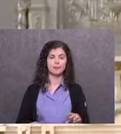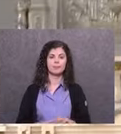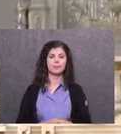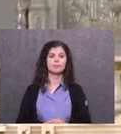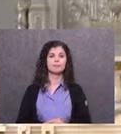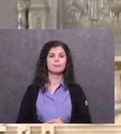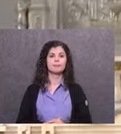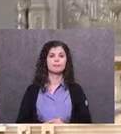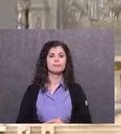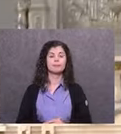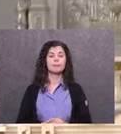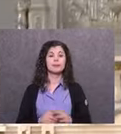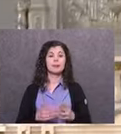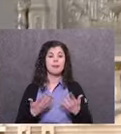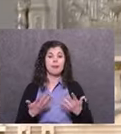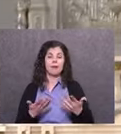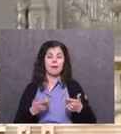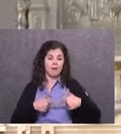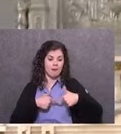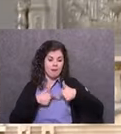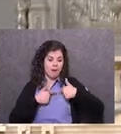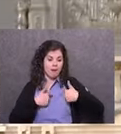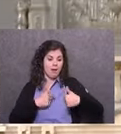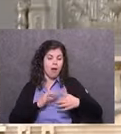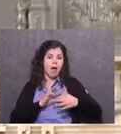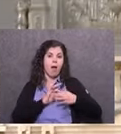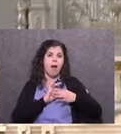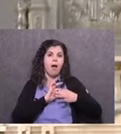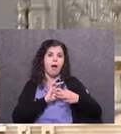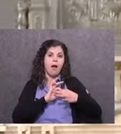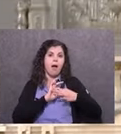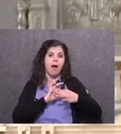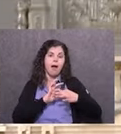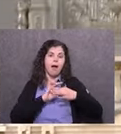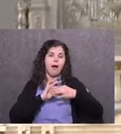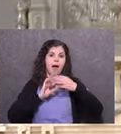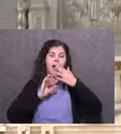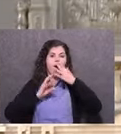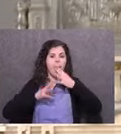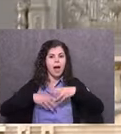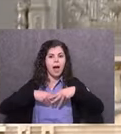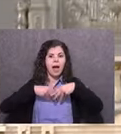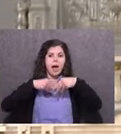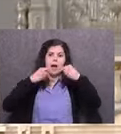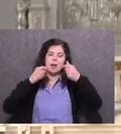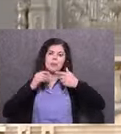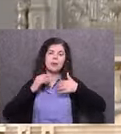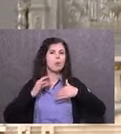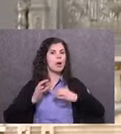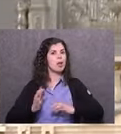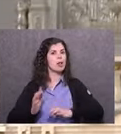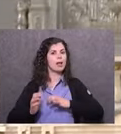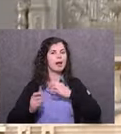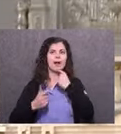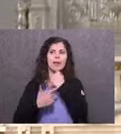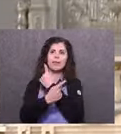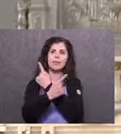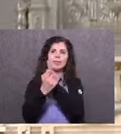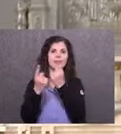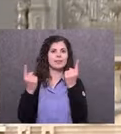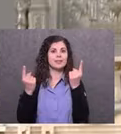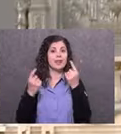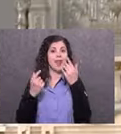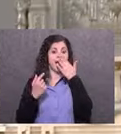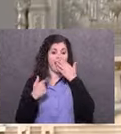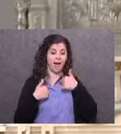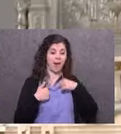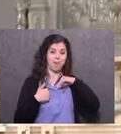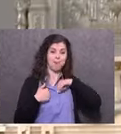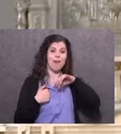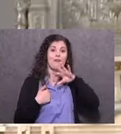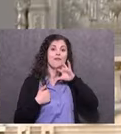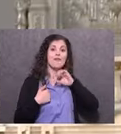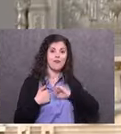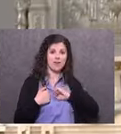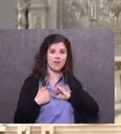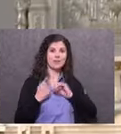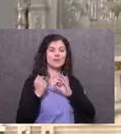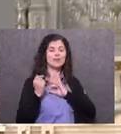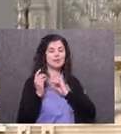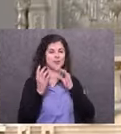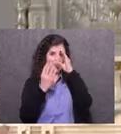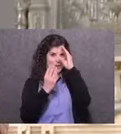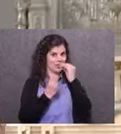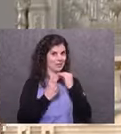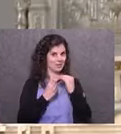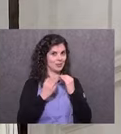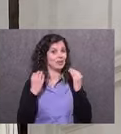Só coração e numa só alma, ousamos dizer com toda a confiança filial, como o Senhor Jesus nos